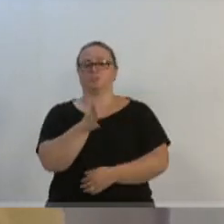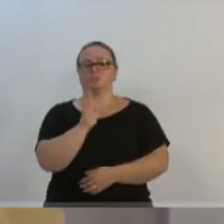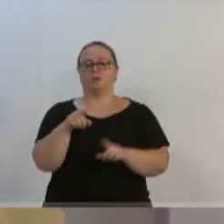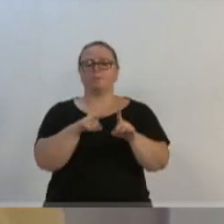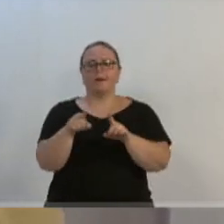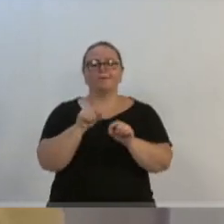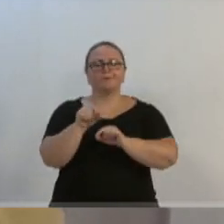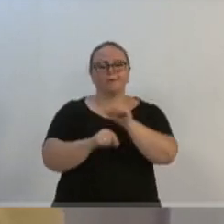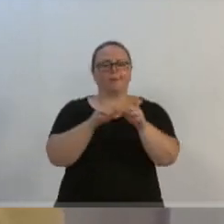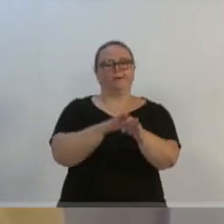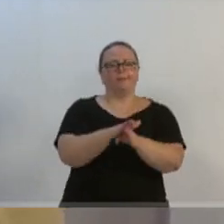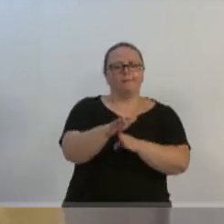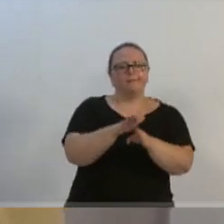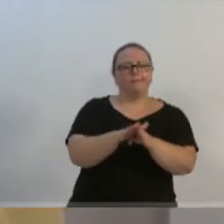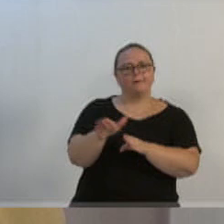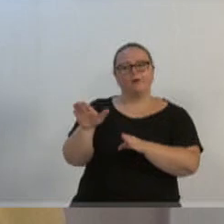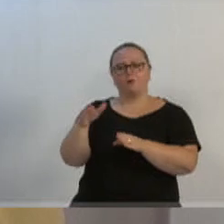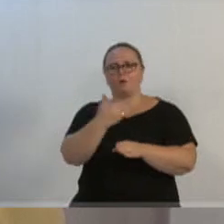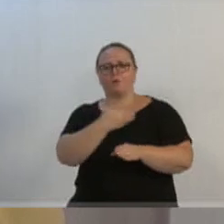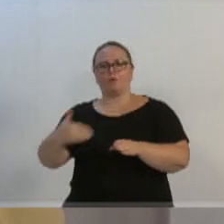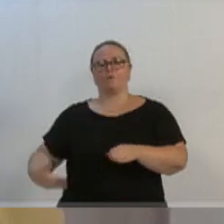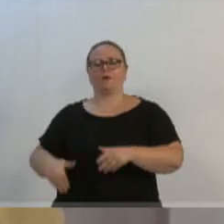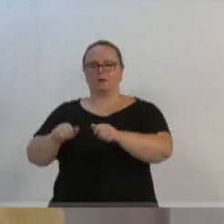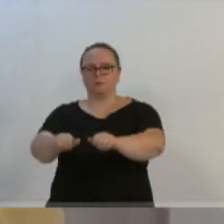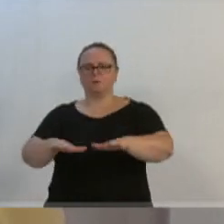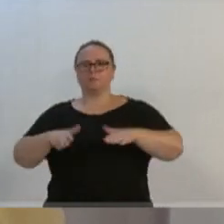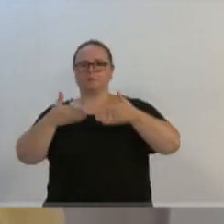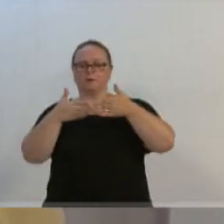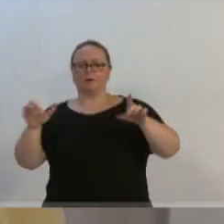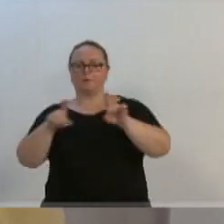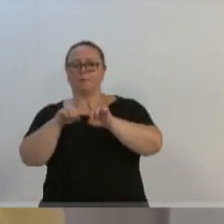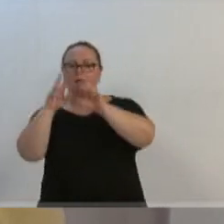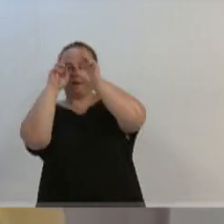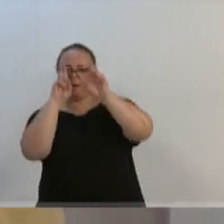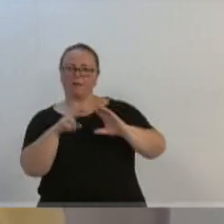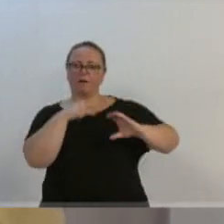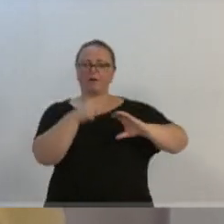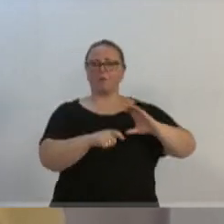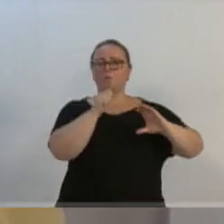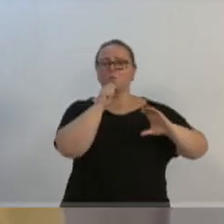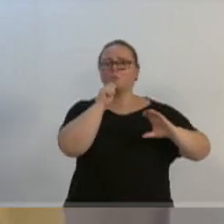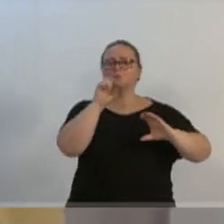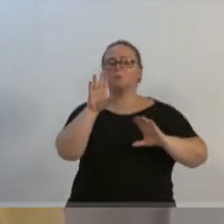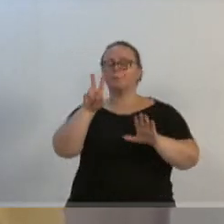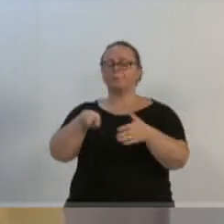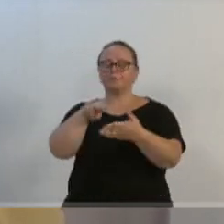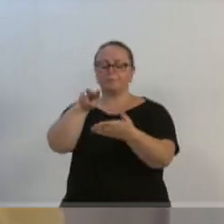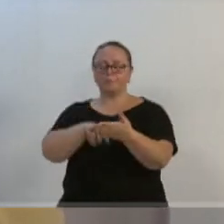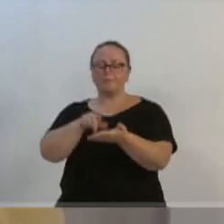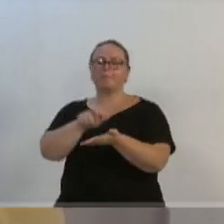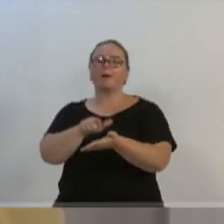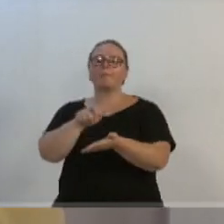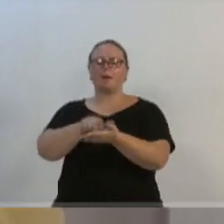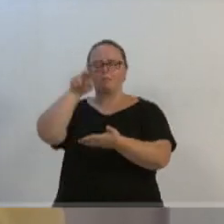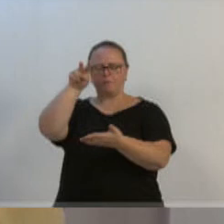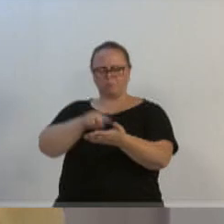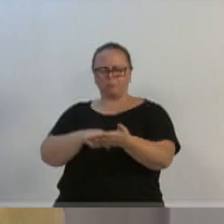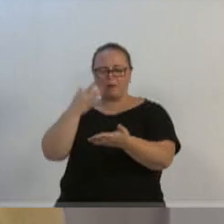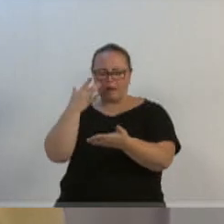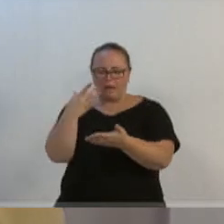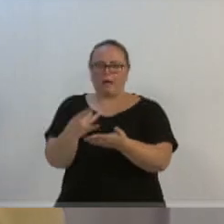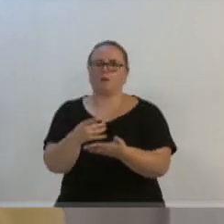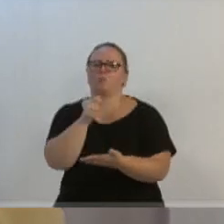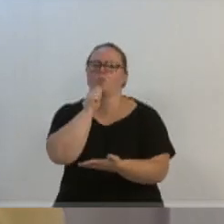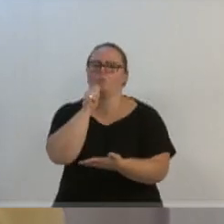que o governo fizesse uma audiência pública. Mas como não se tem respeito por esta casa, simplesmente pegou o papel e não se leu, não deu a mínima atenção